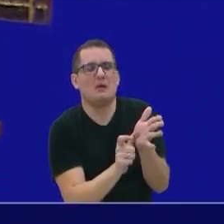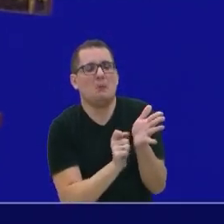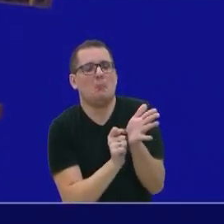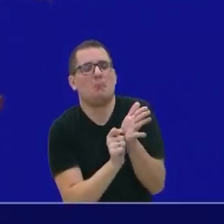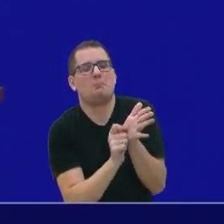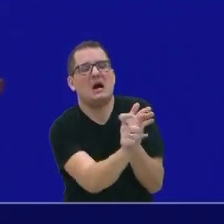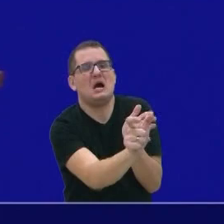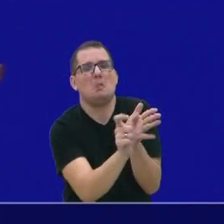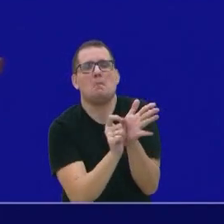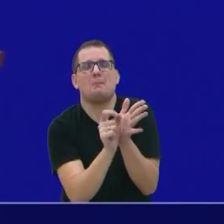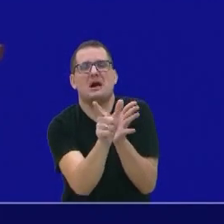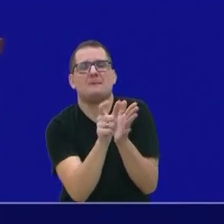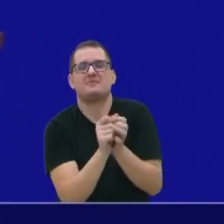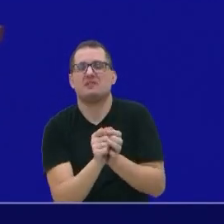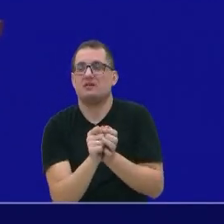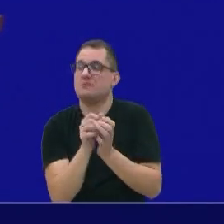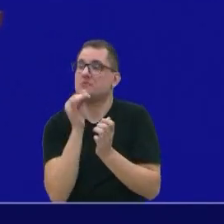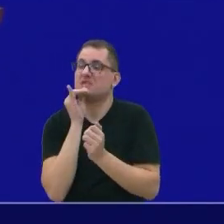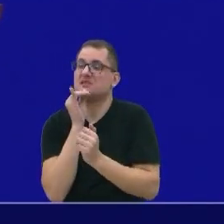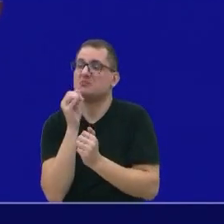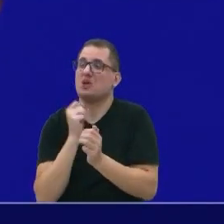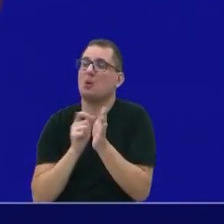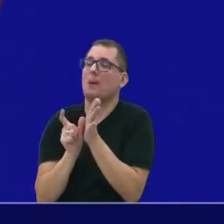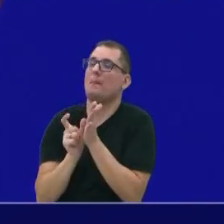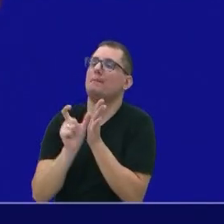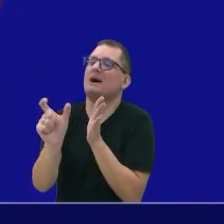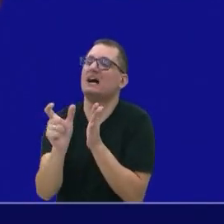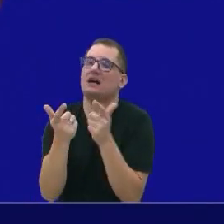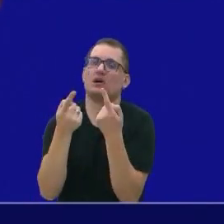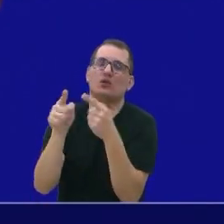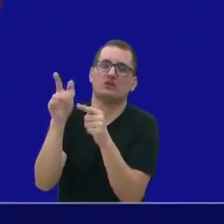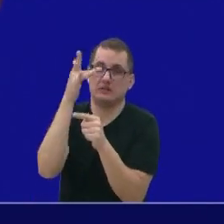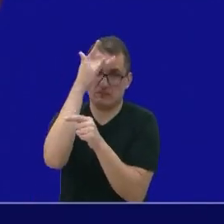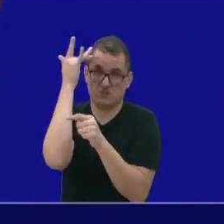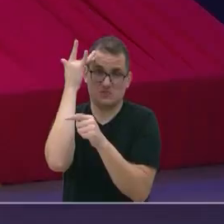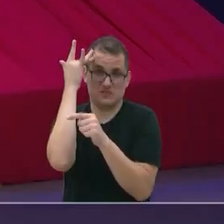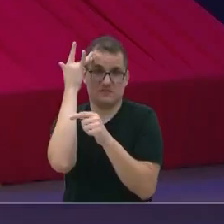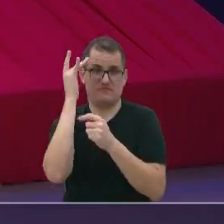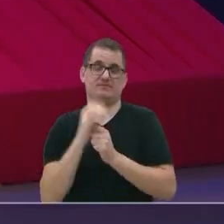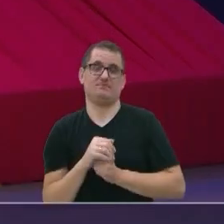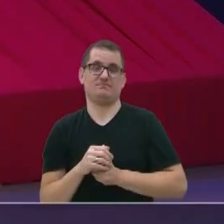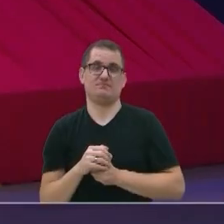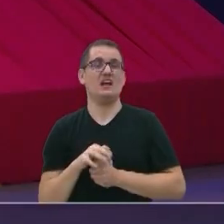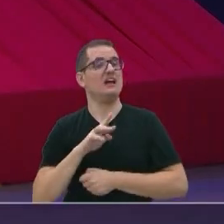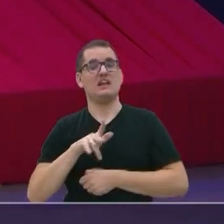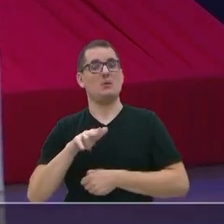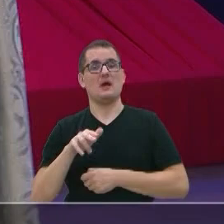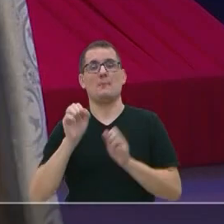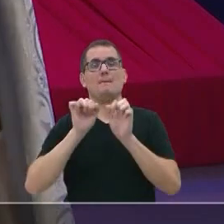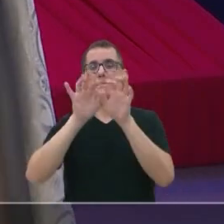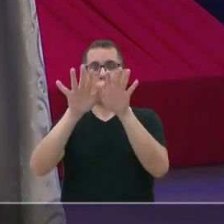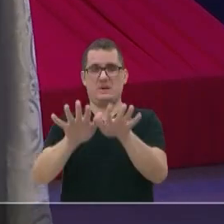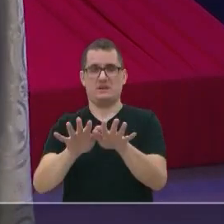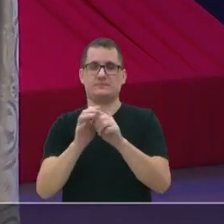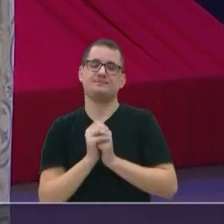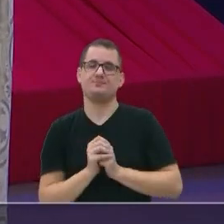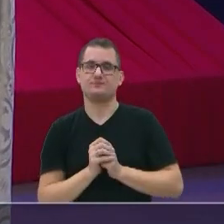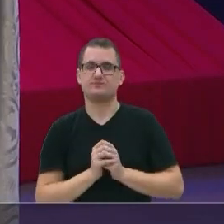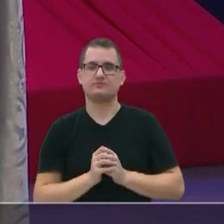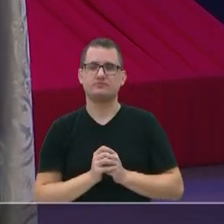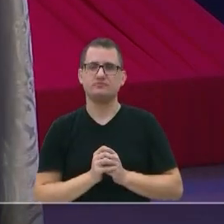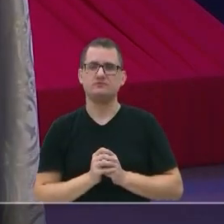palavras que amaldiçoam e não abençoam. Será que nós